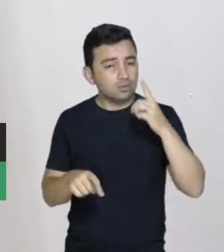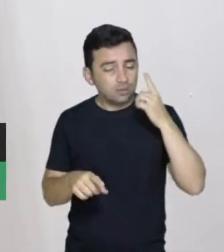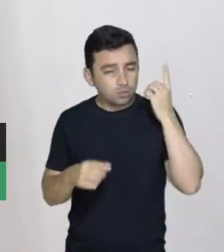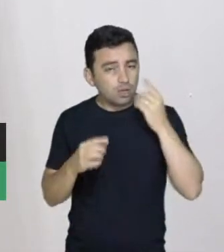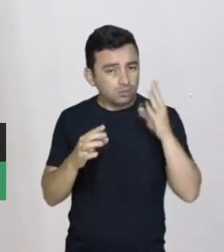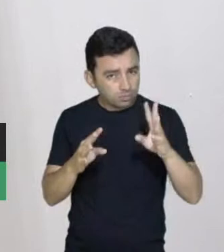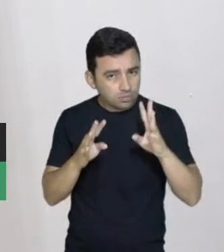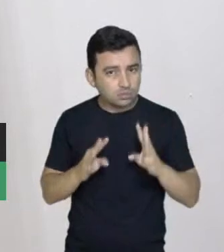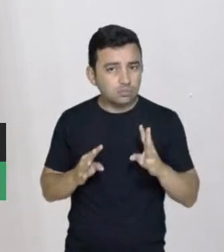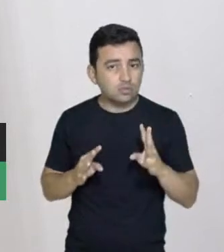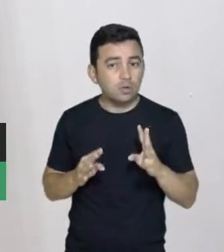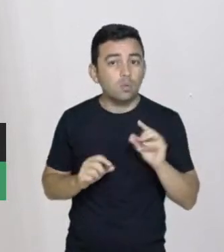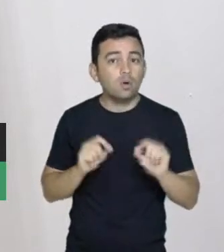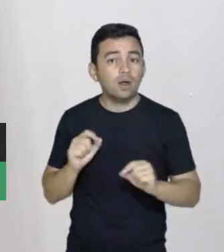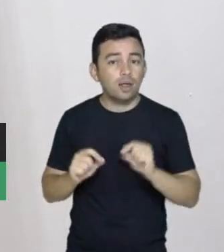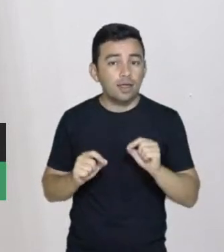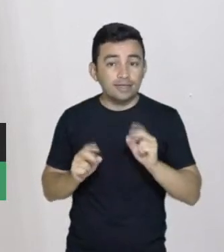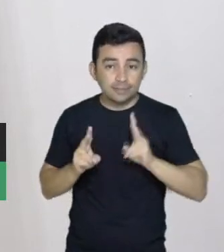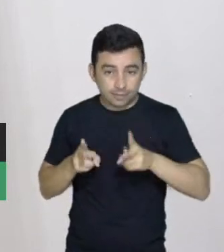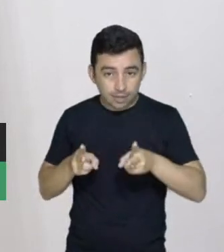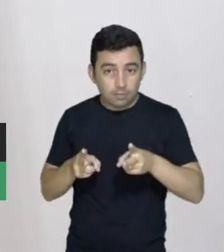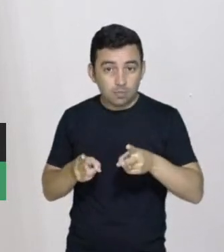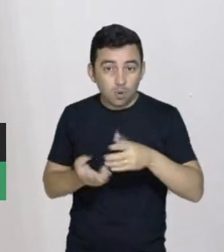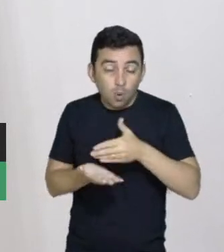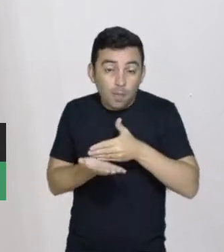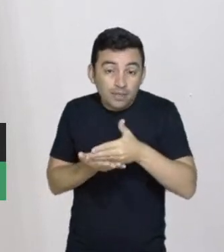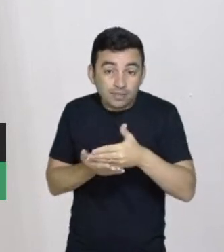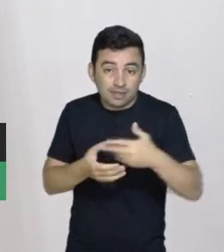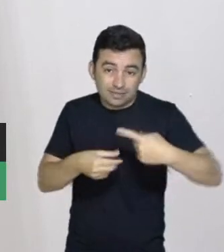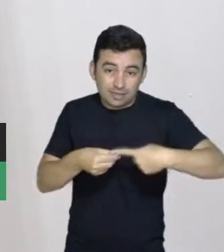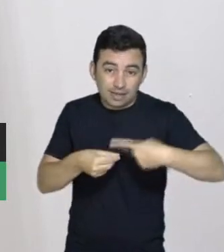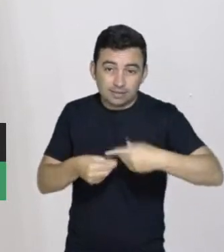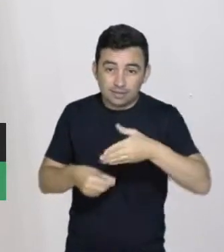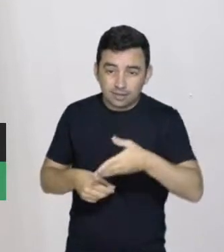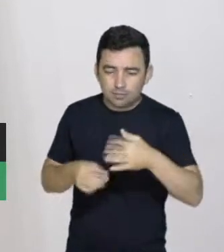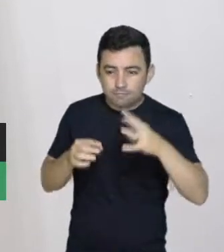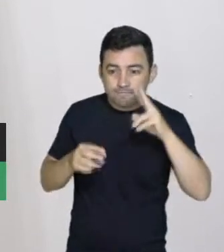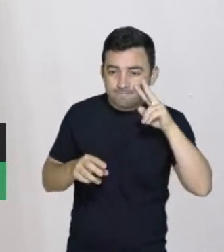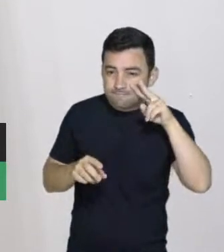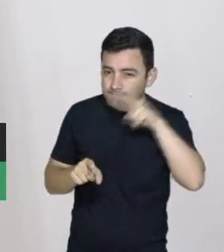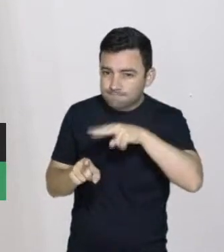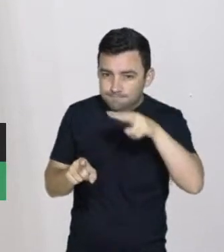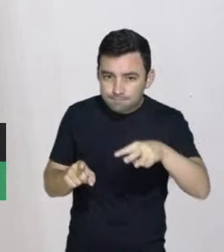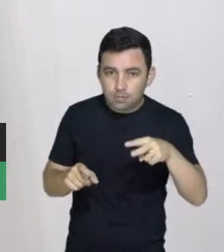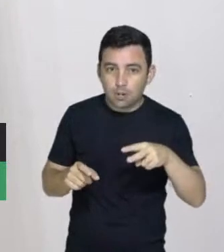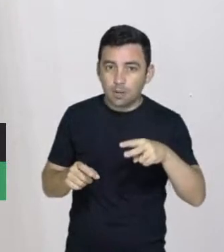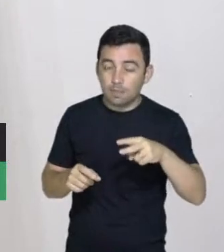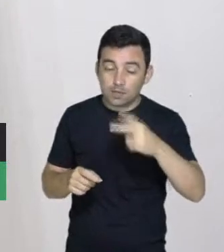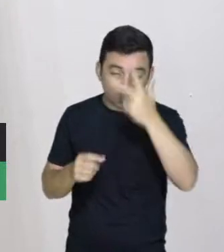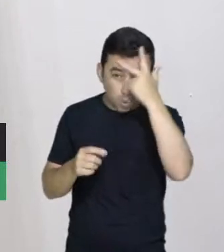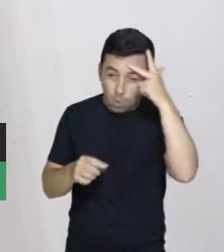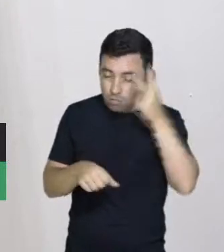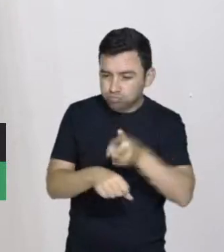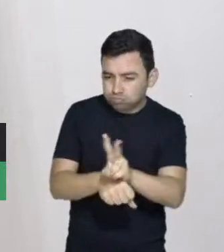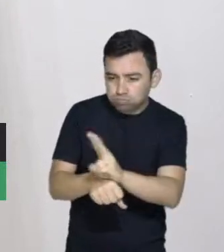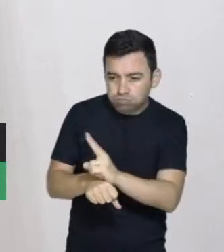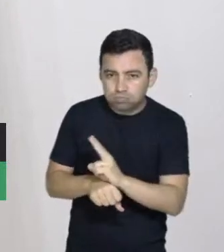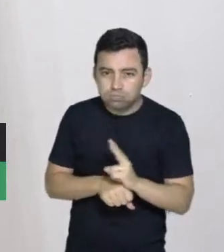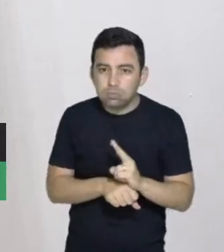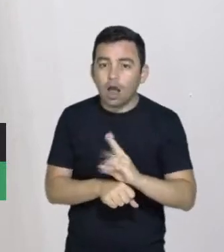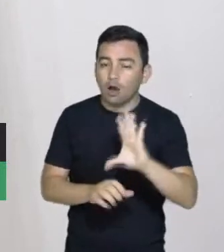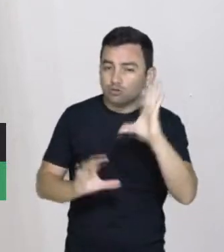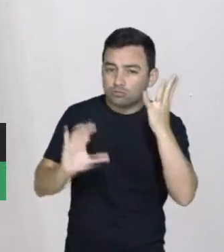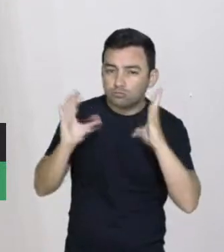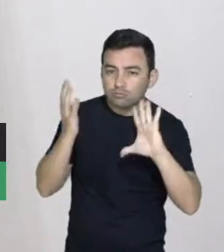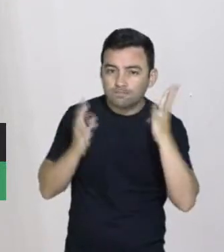prefeitos também, sempre que a obra acontece no âmbito do município, tem mais olhos, tem mais ouvidos, tem mais fiscalização, a coisa acontece